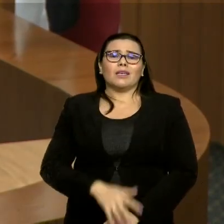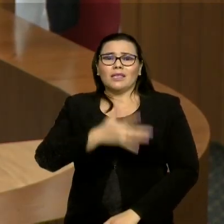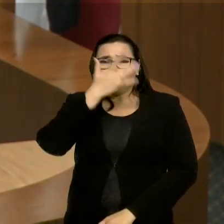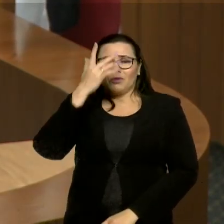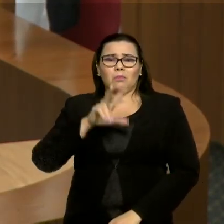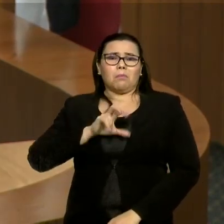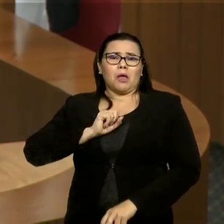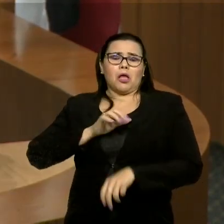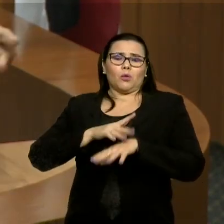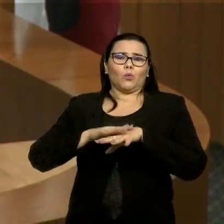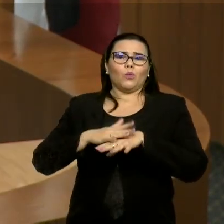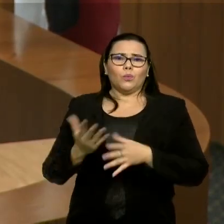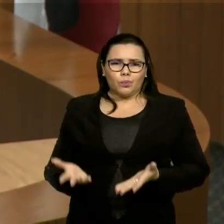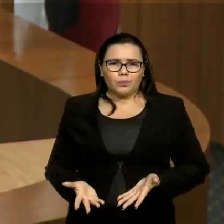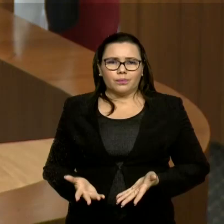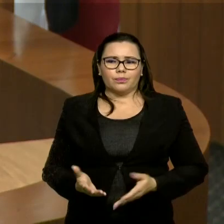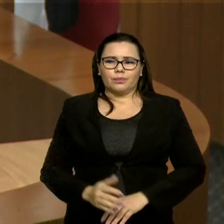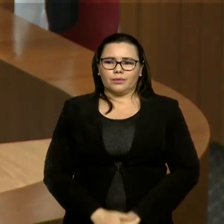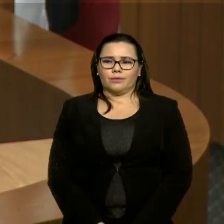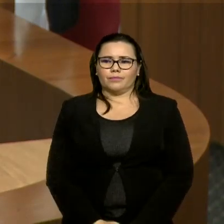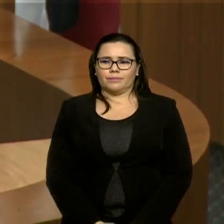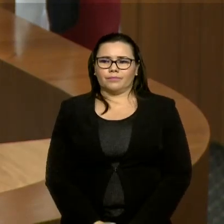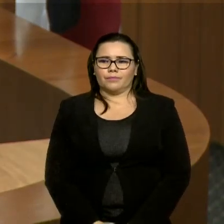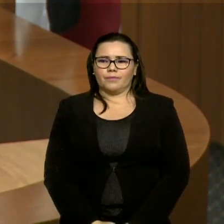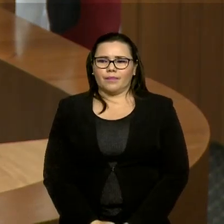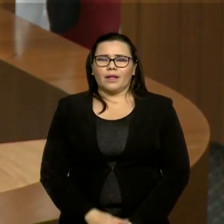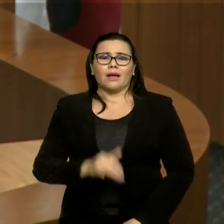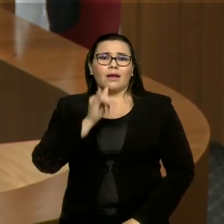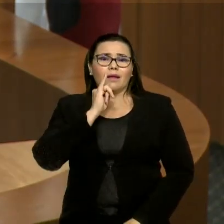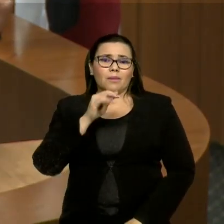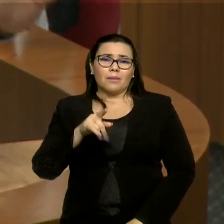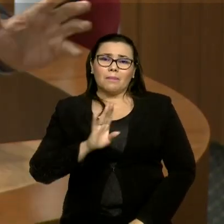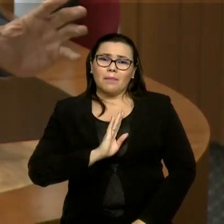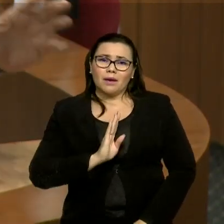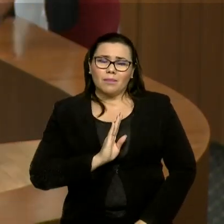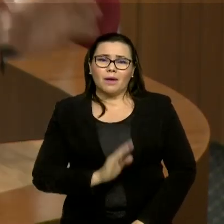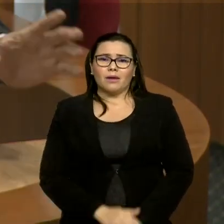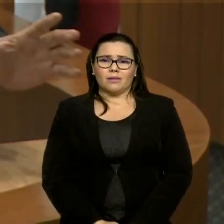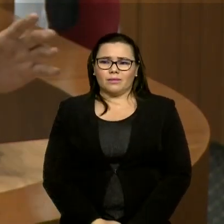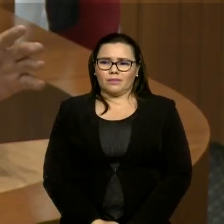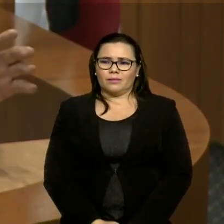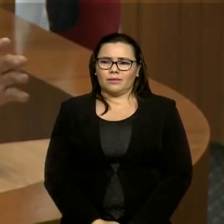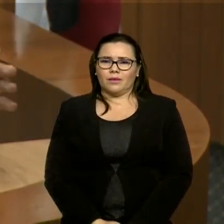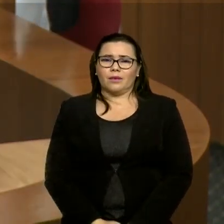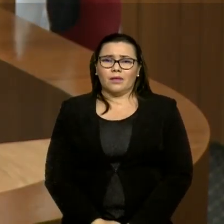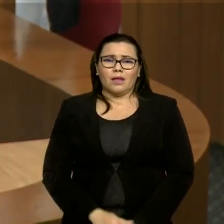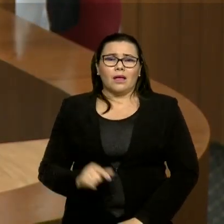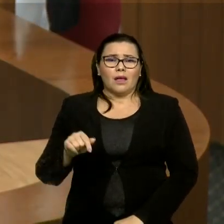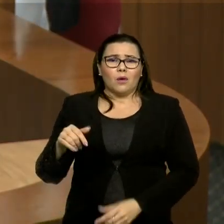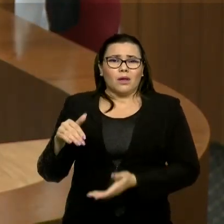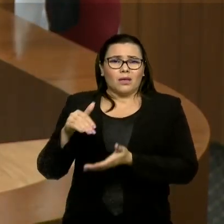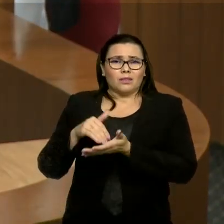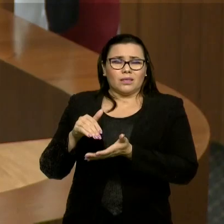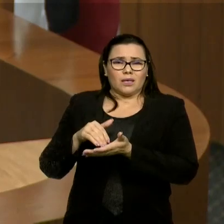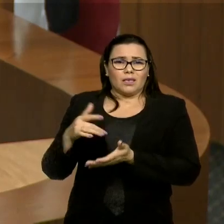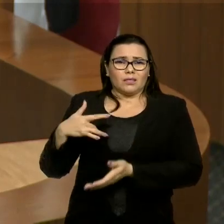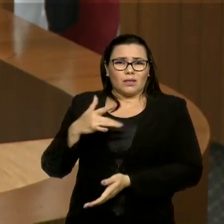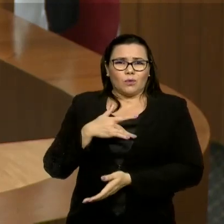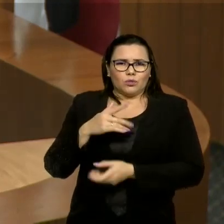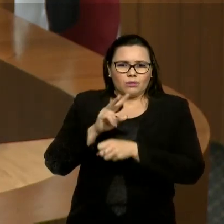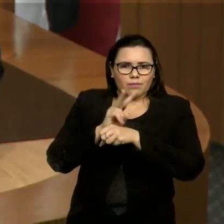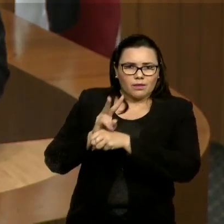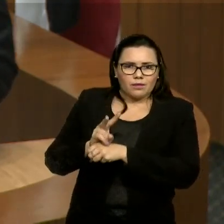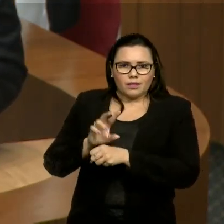animais, deputado Júlio, que vai sempre lá em Macabal, que estão hoje dentro desse controle da vigilância sanitária. Agora, existe